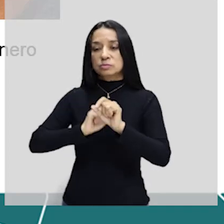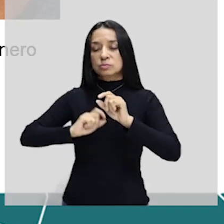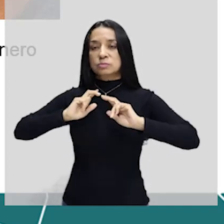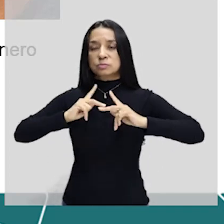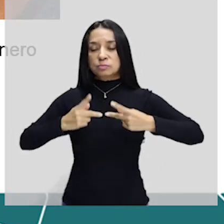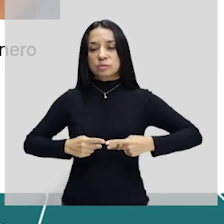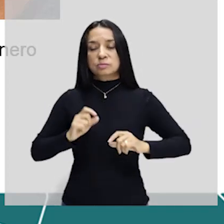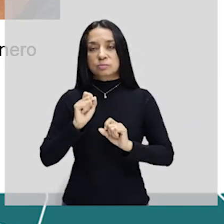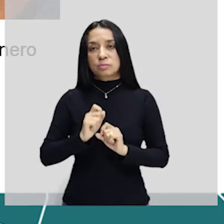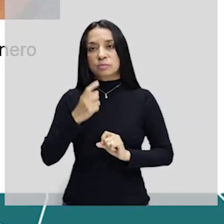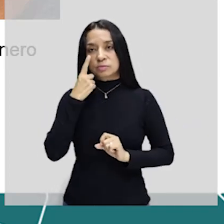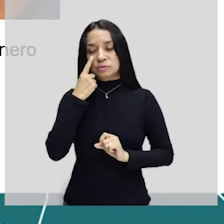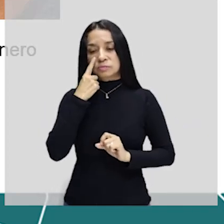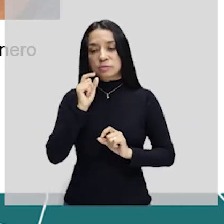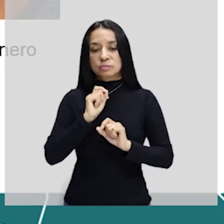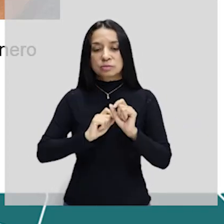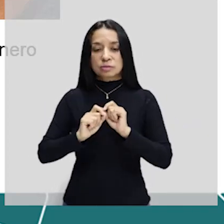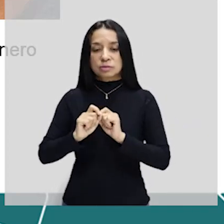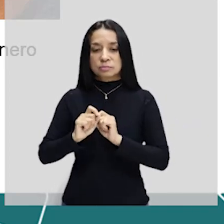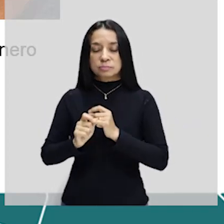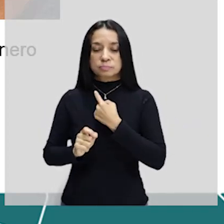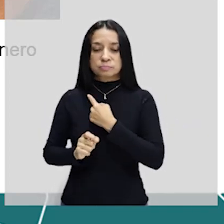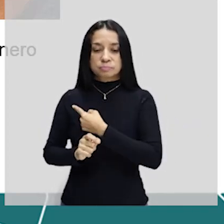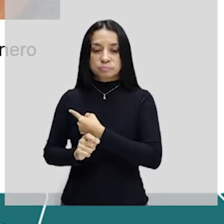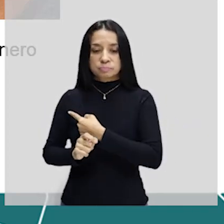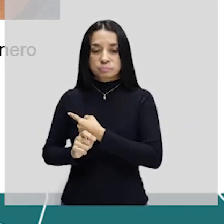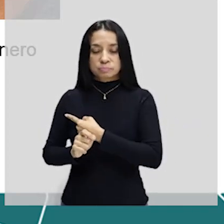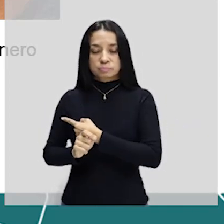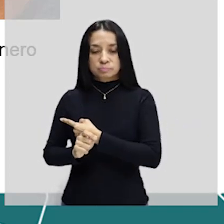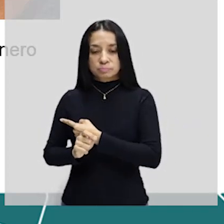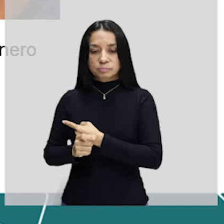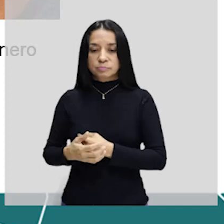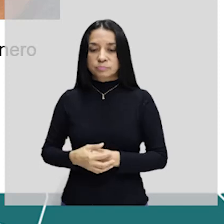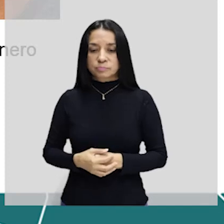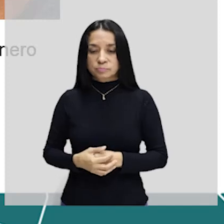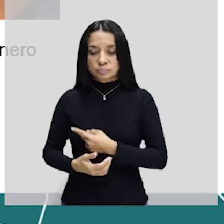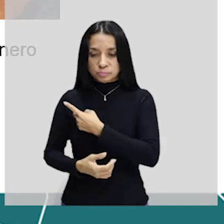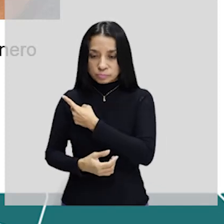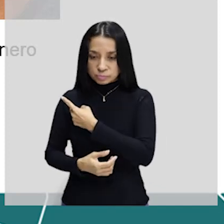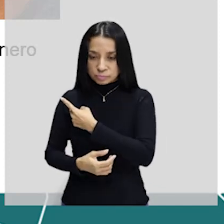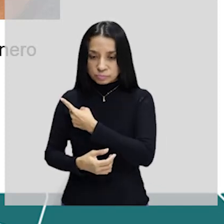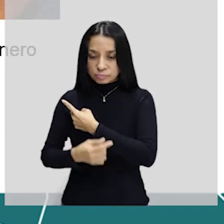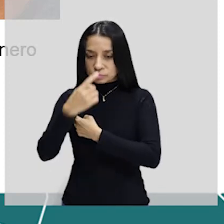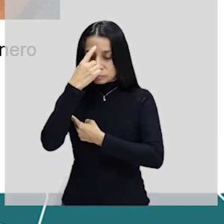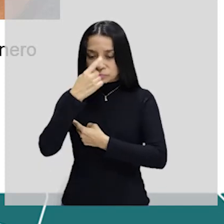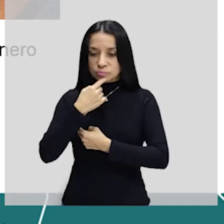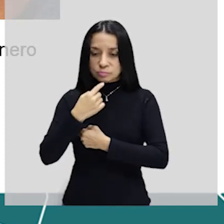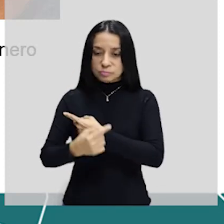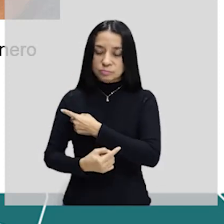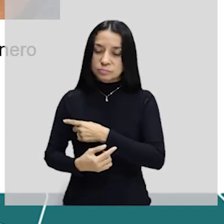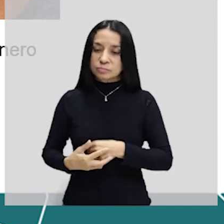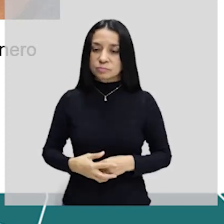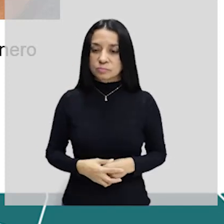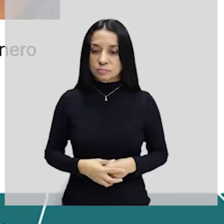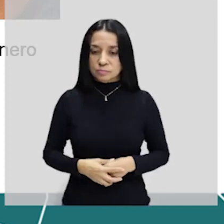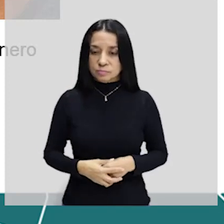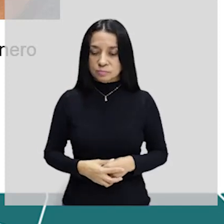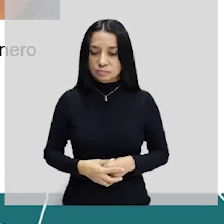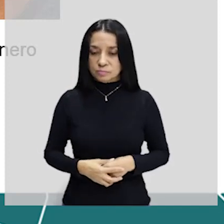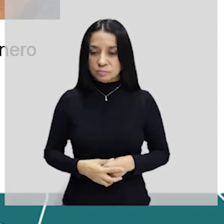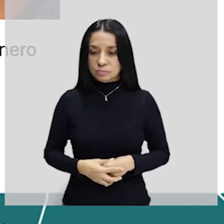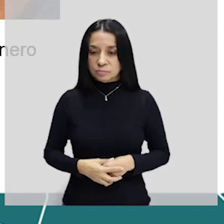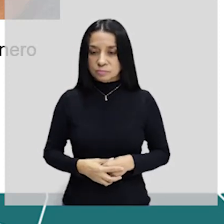pode levar em consideração o gorila, do gênero Gorilla, o chimpanzé, do gênero Pan, e por último a gente tem